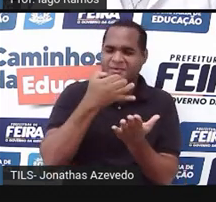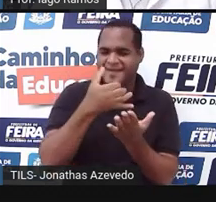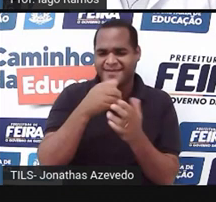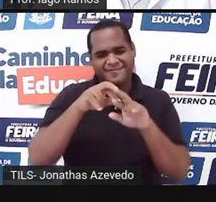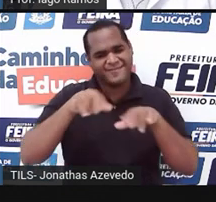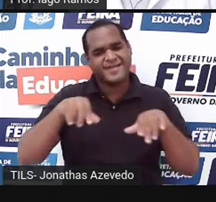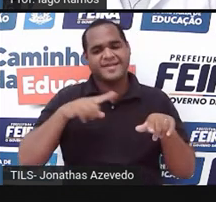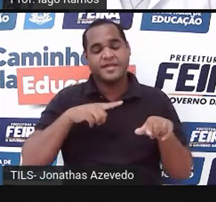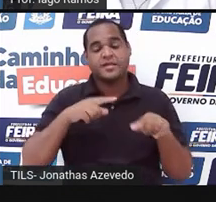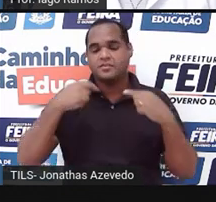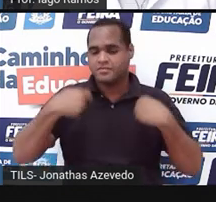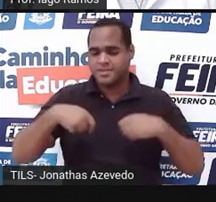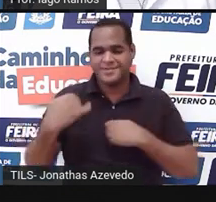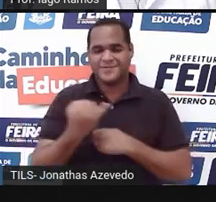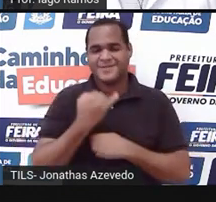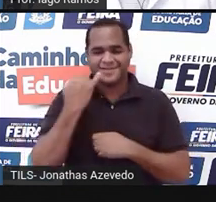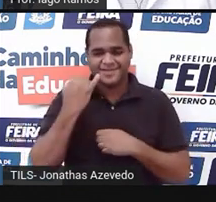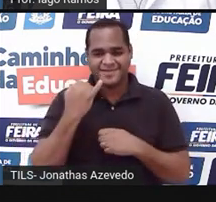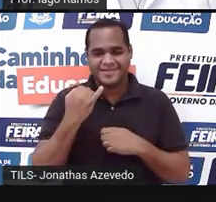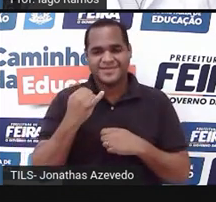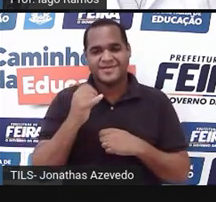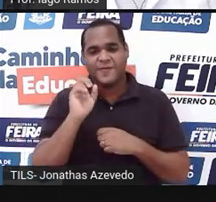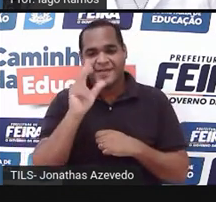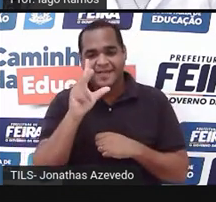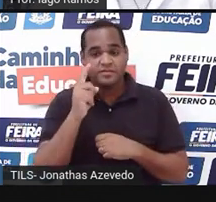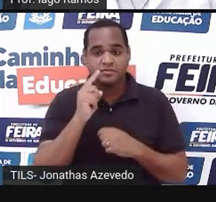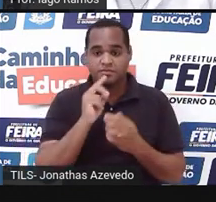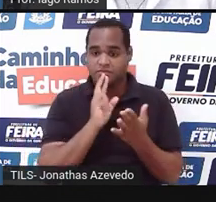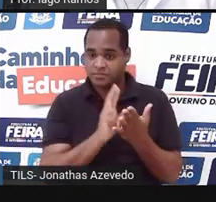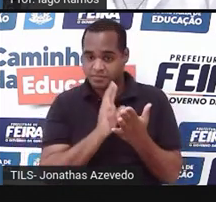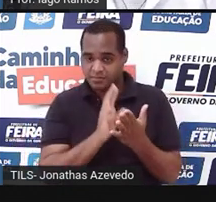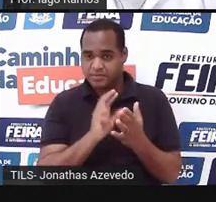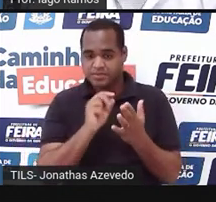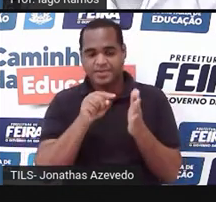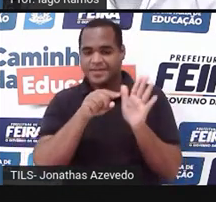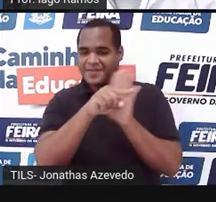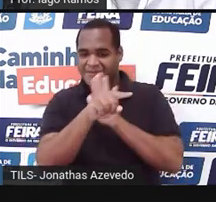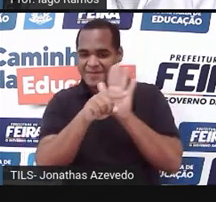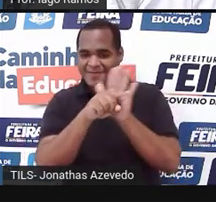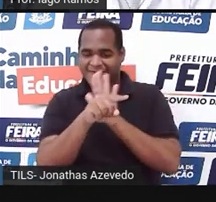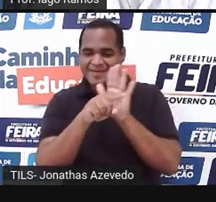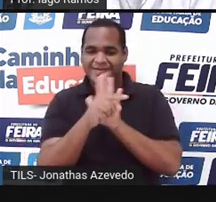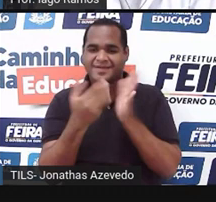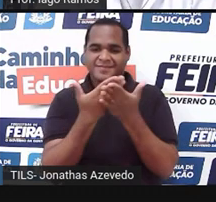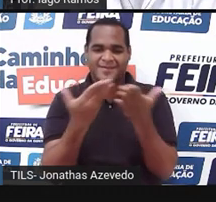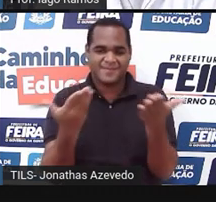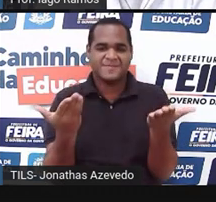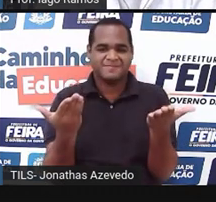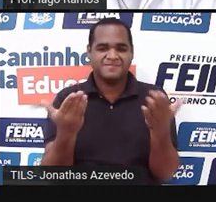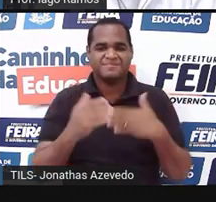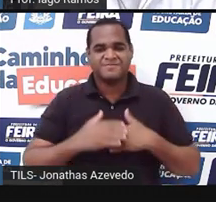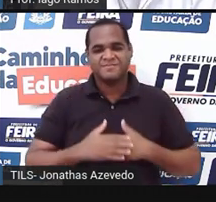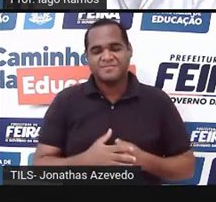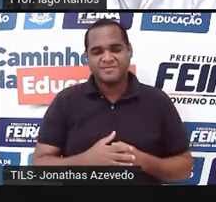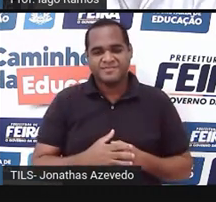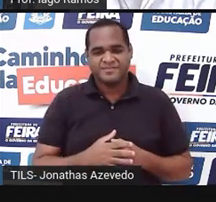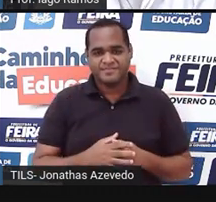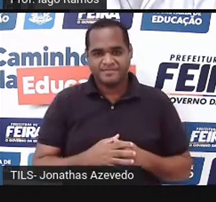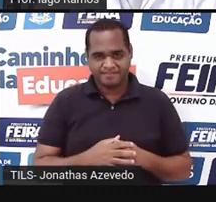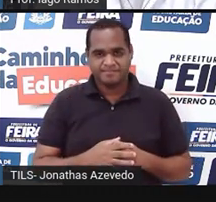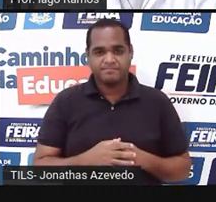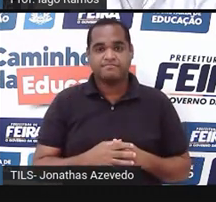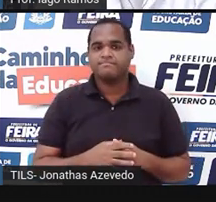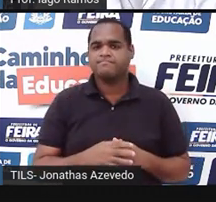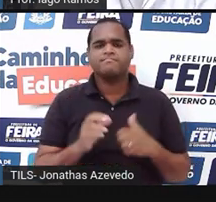precisar desses instrumentos aí OK para responder as perguntinhas aqui do nosso Quiz Qual